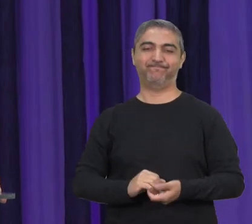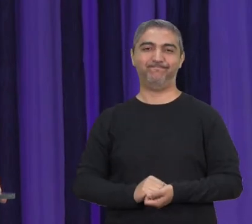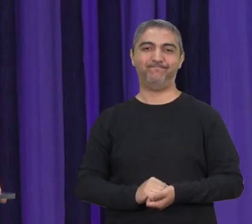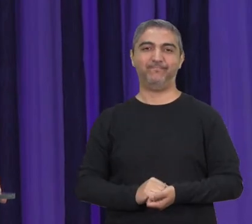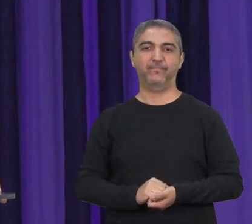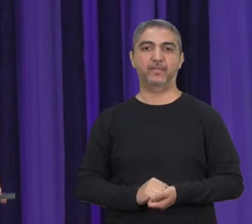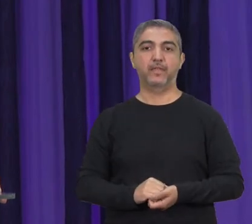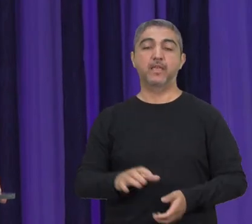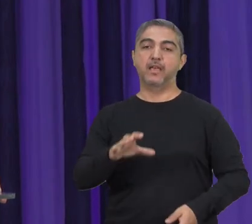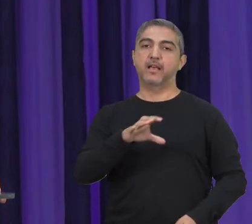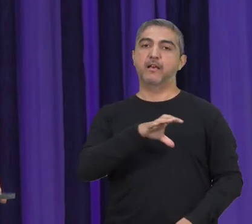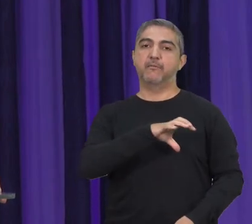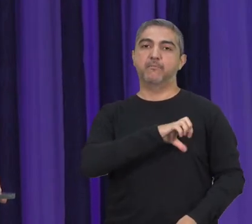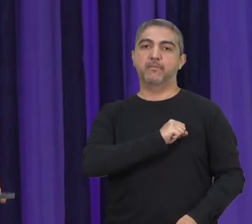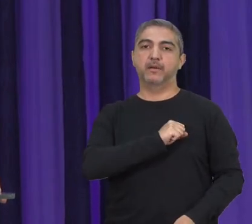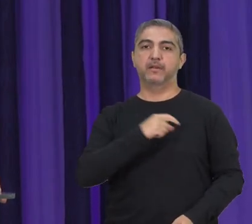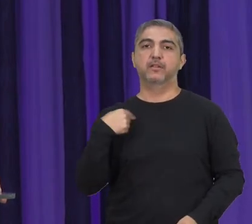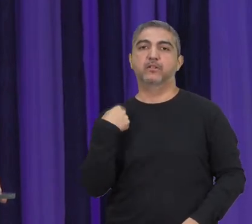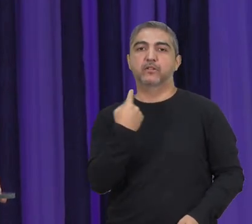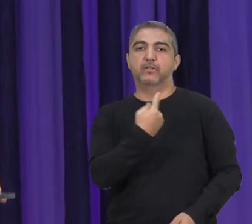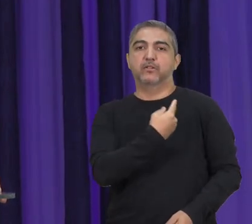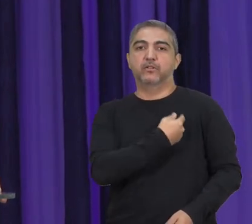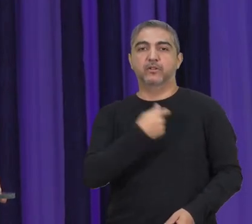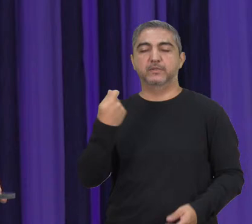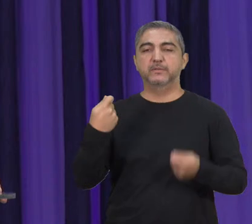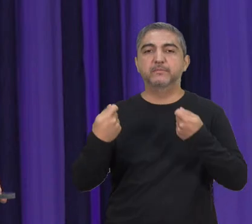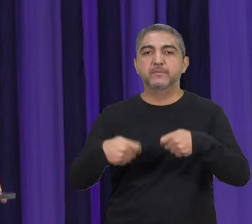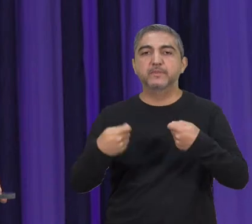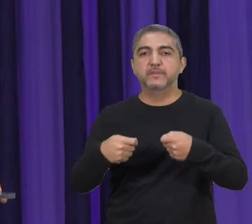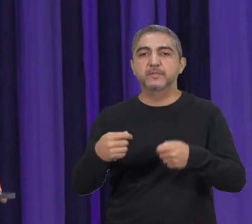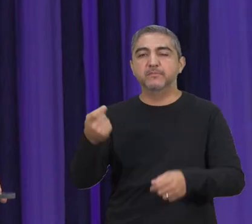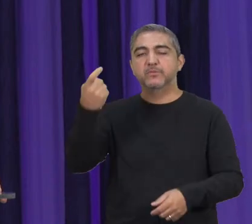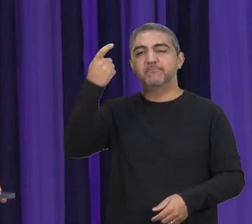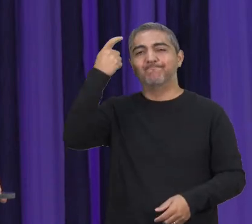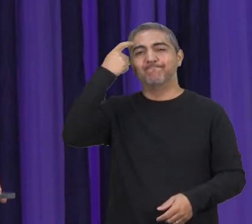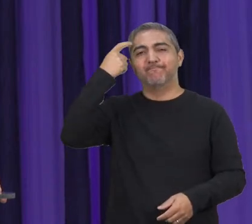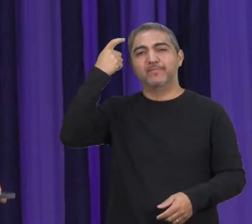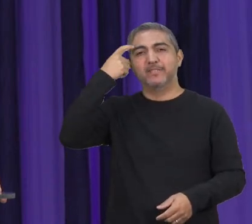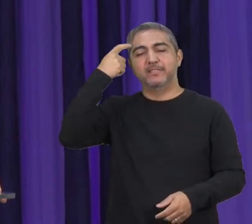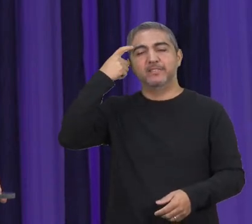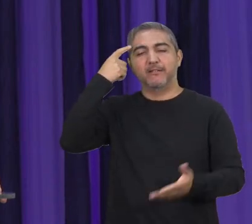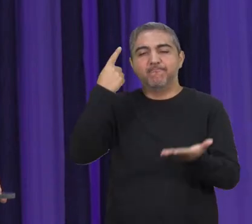Amar é uma decisão séria que tomamos na vida, é um compromisso de